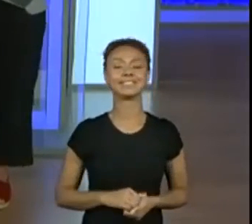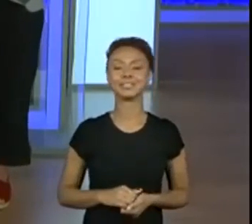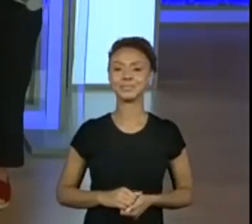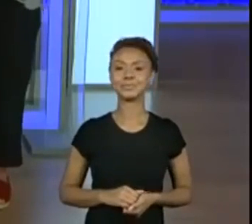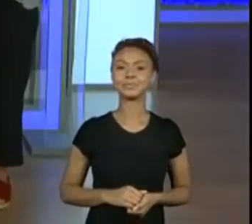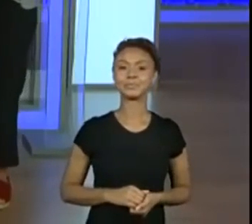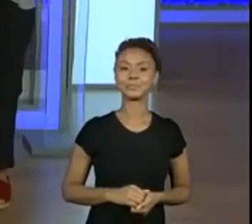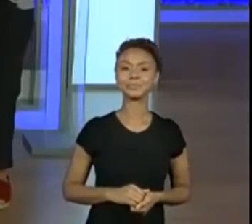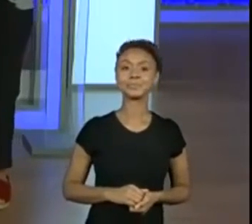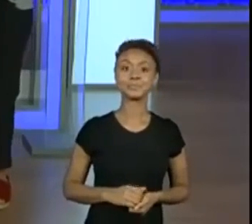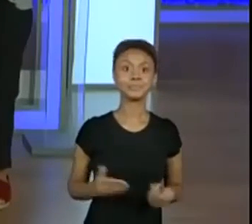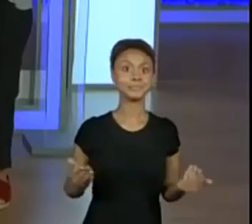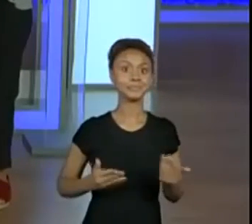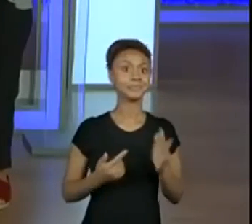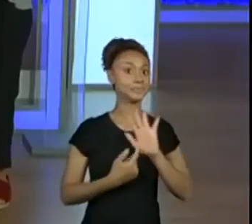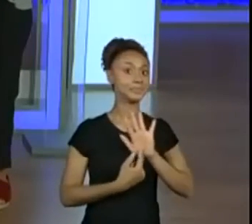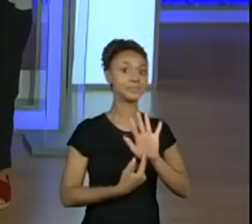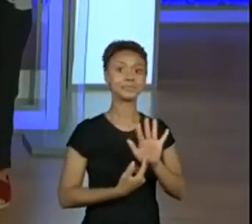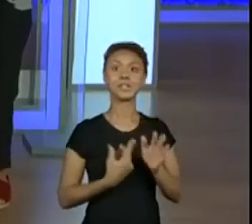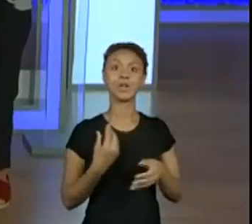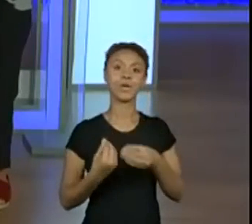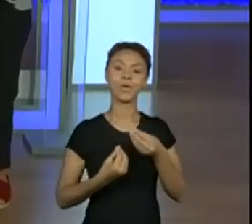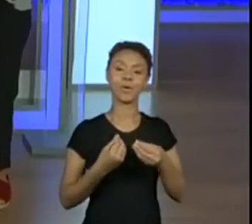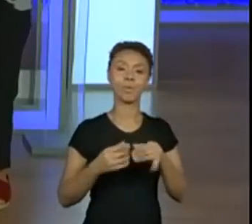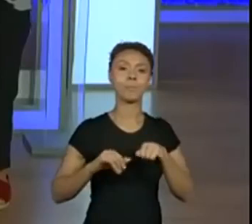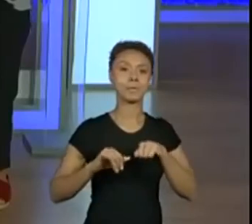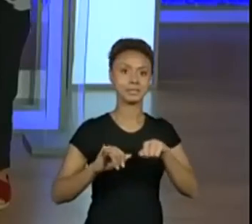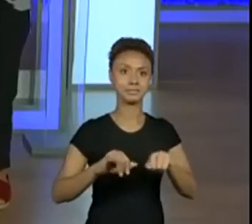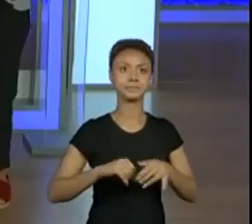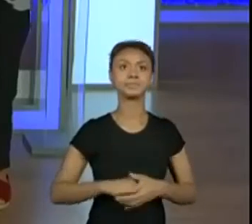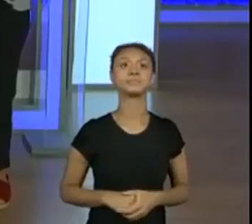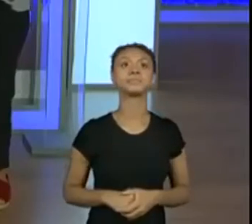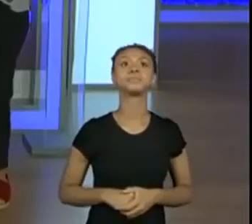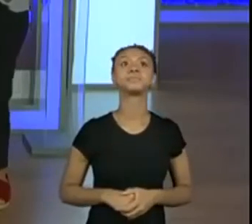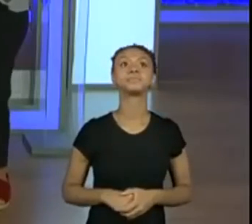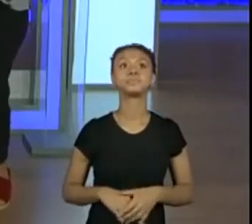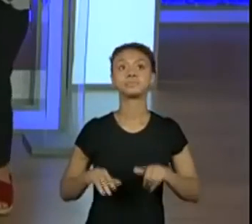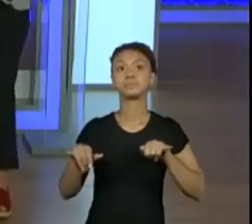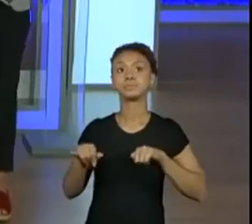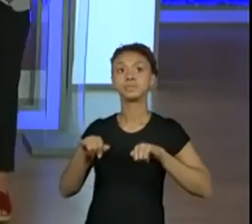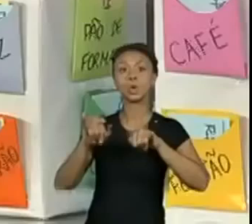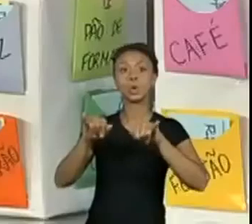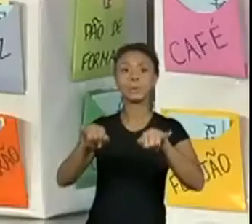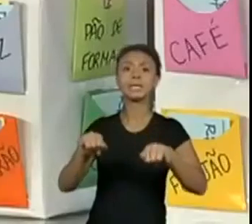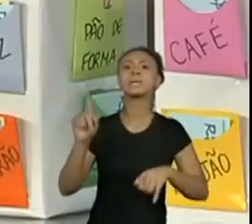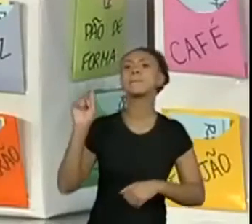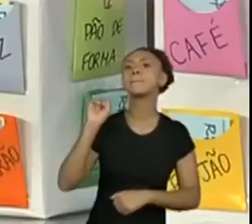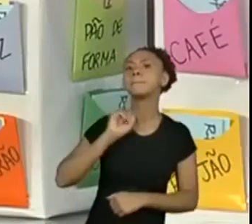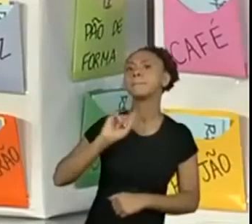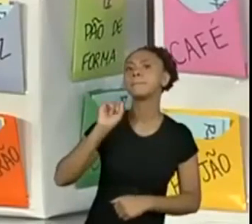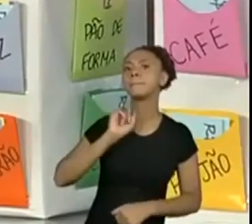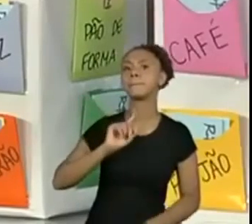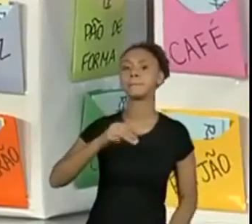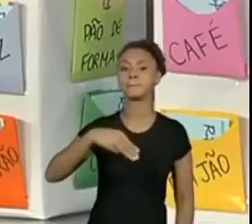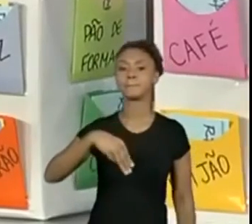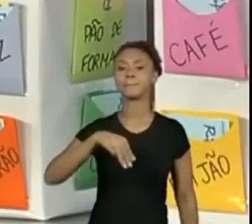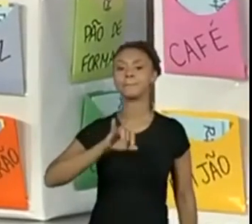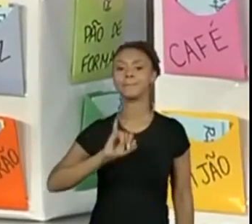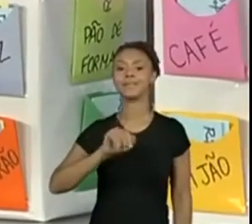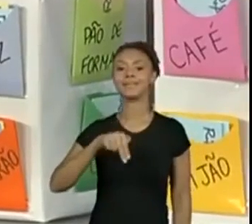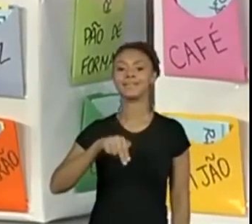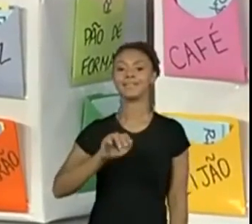Então, vamos apresentar aqui os mercadinhos? Nós temos aqui o mercadinho, o Mineirinho. Olha só,